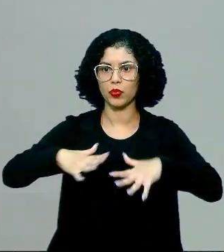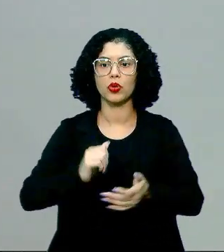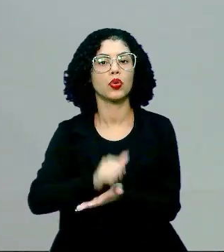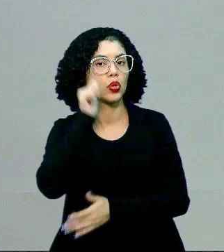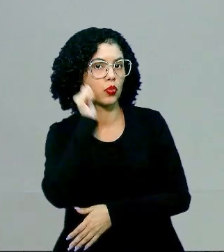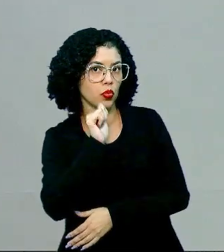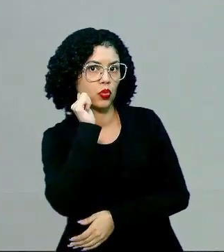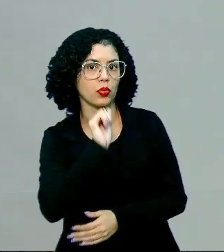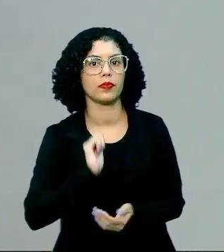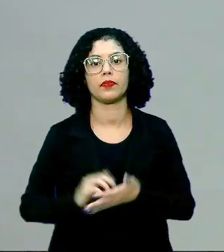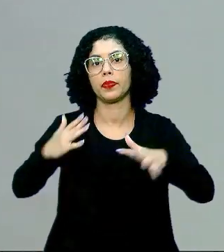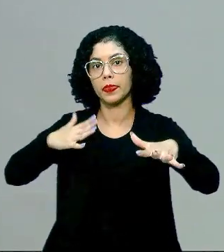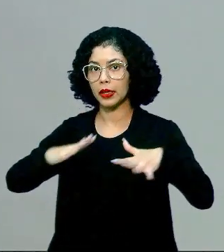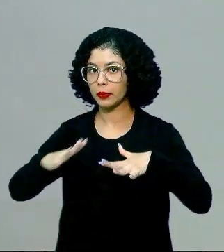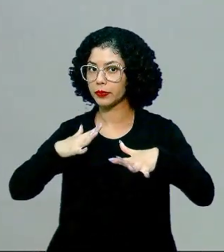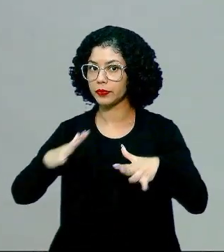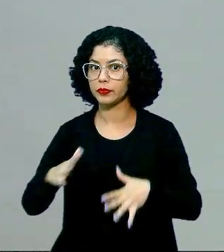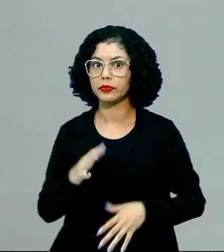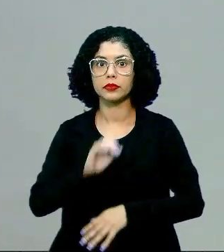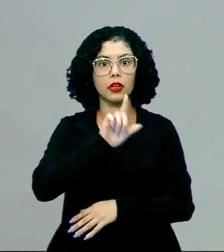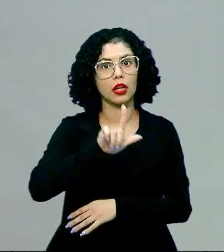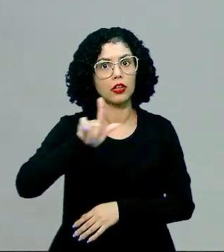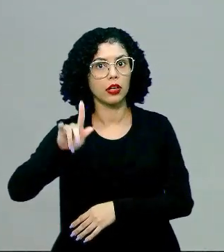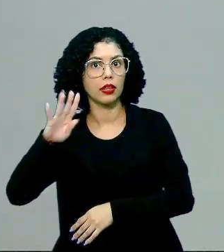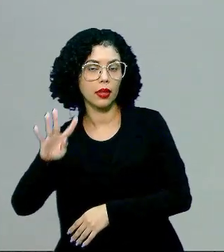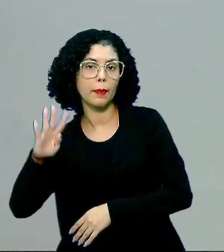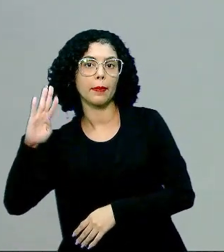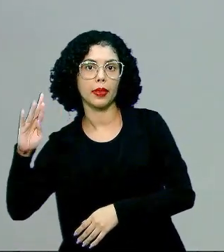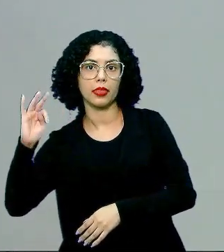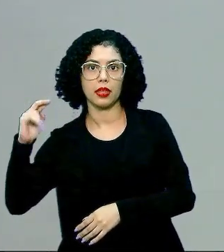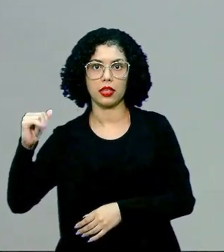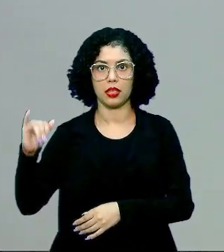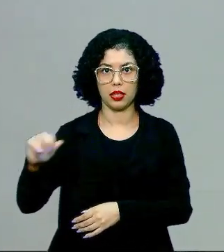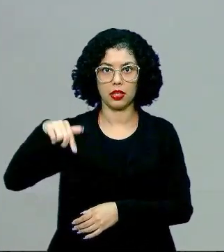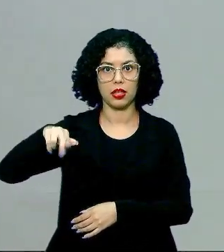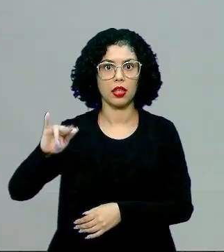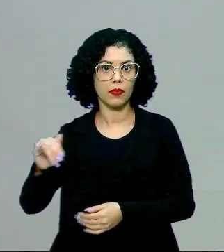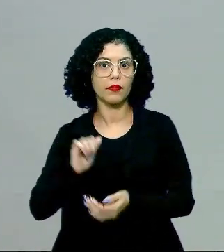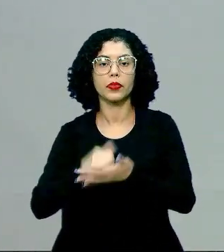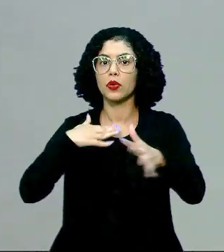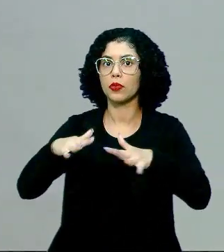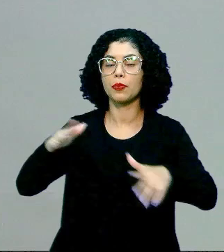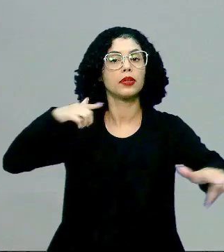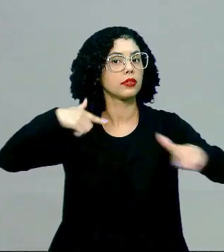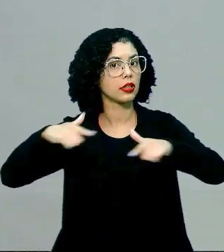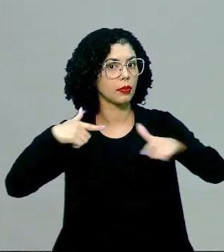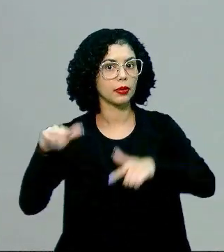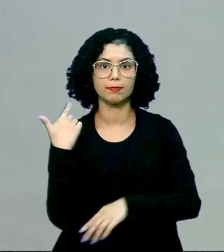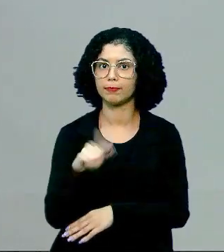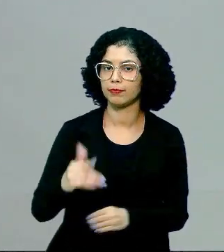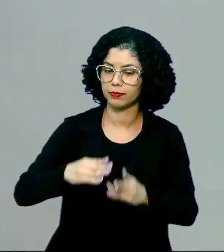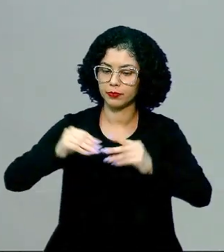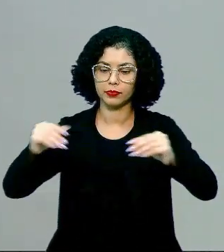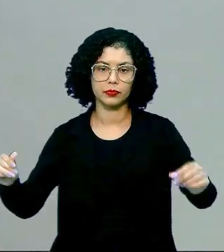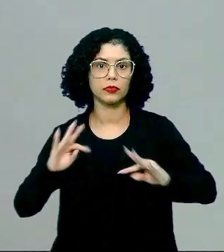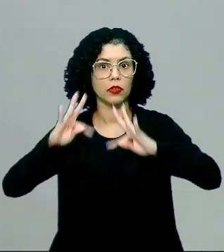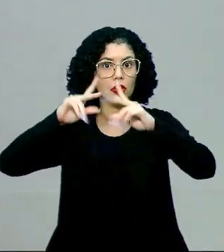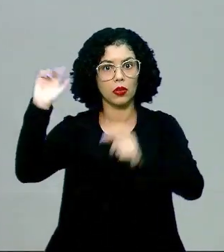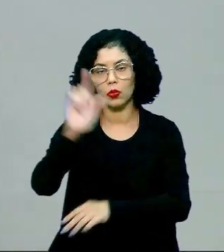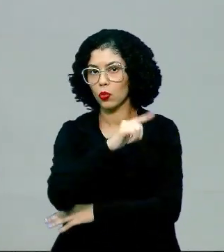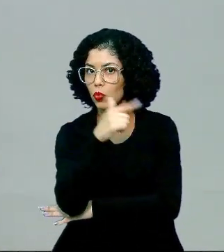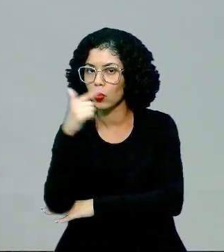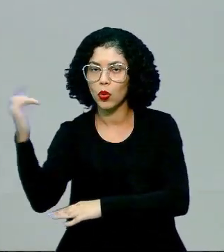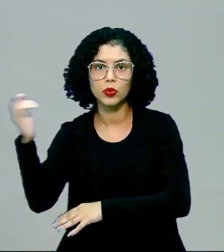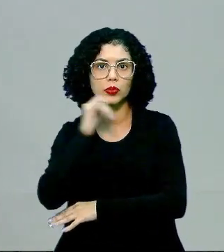de mulheres, o movimento LGBTQIA+, o movimento dos trabalhadores sem terra, dentre